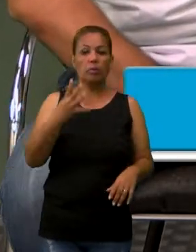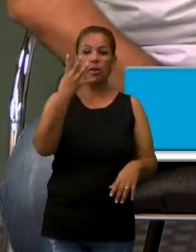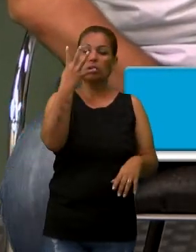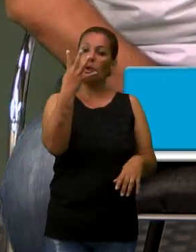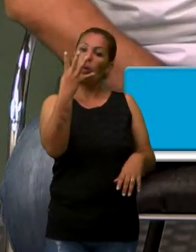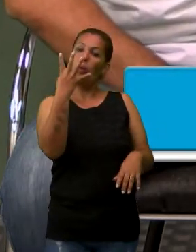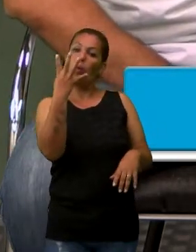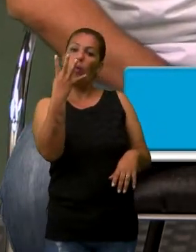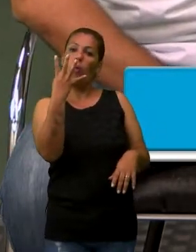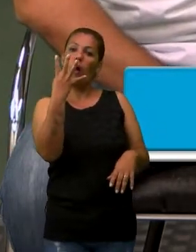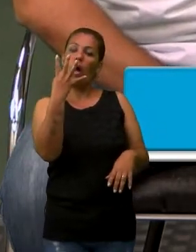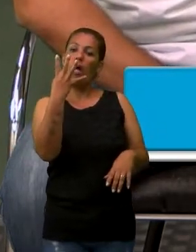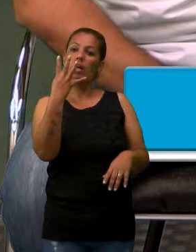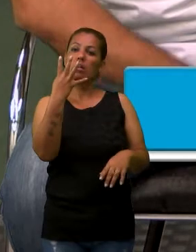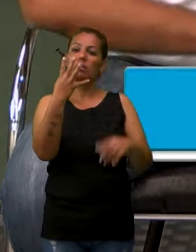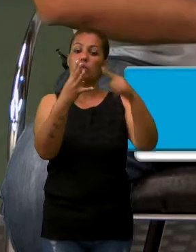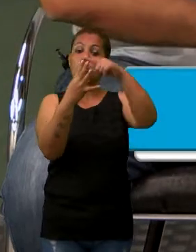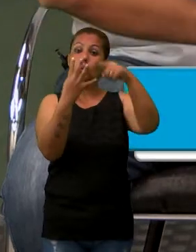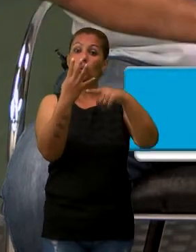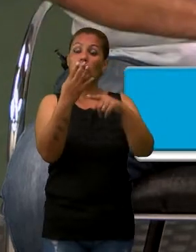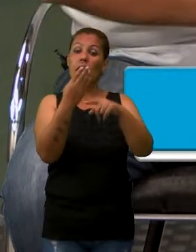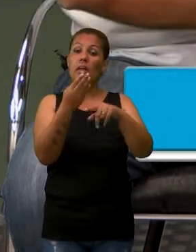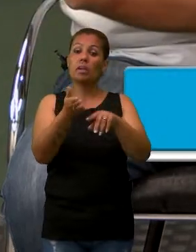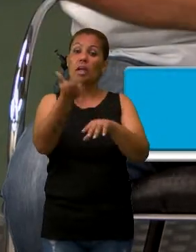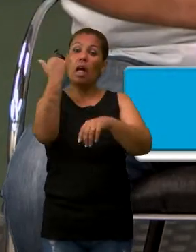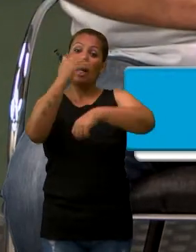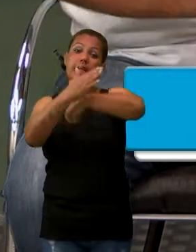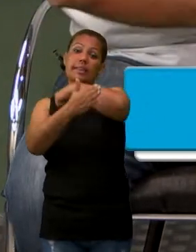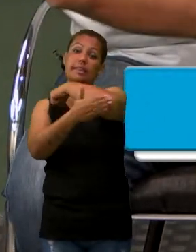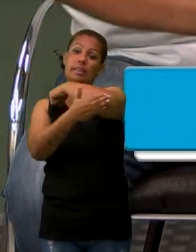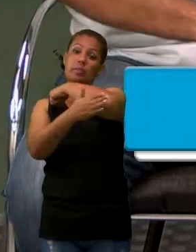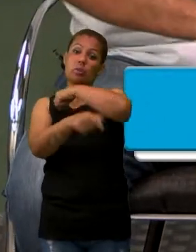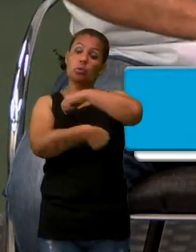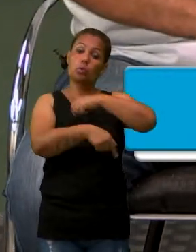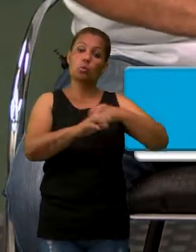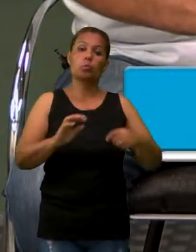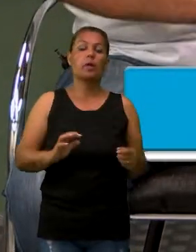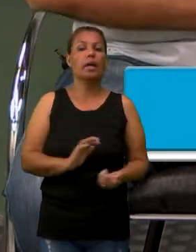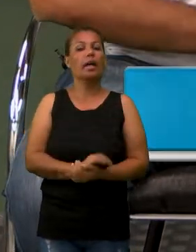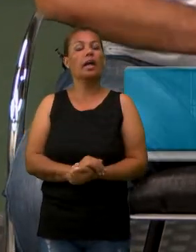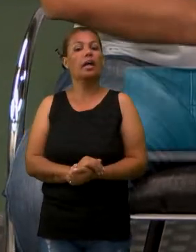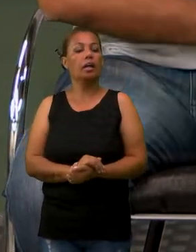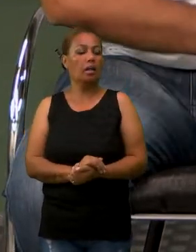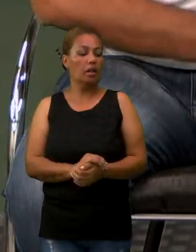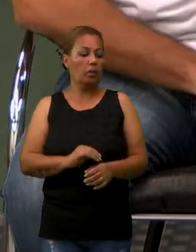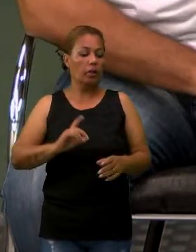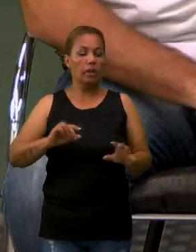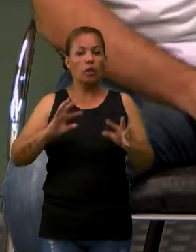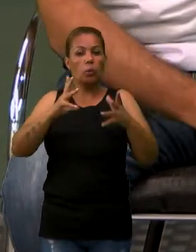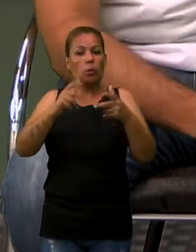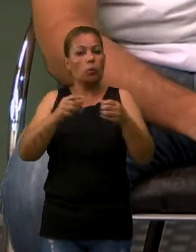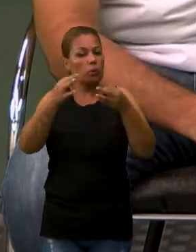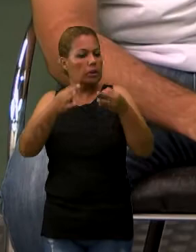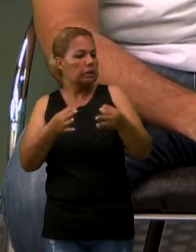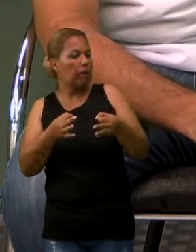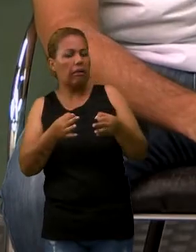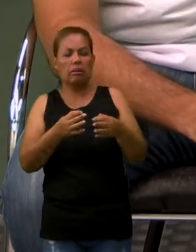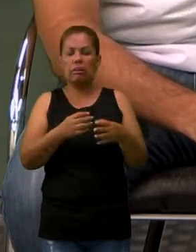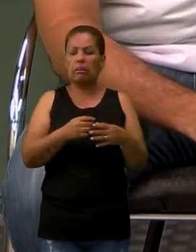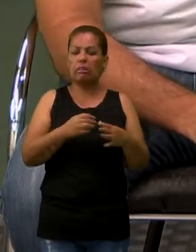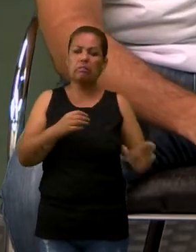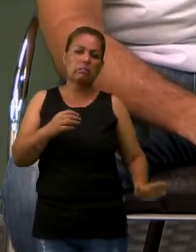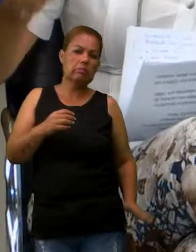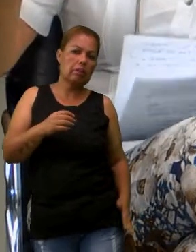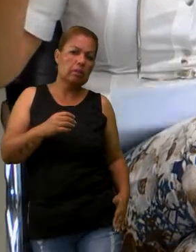deles foi imputado quatro dedos acima do joelho eu tenho um cotto longo nem todos os músculos da coxa